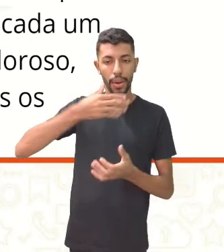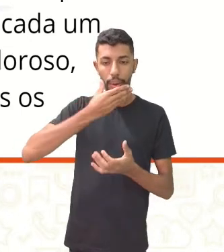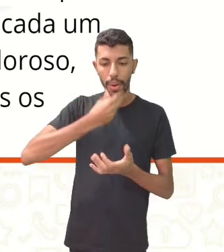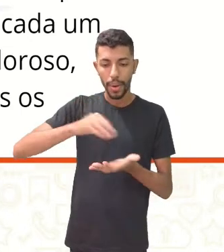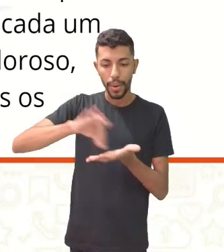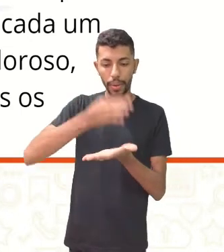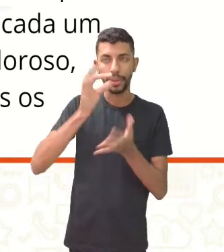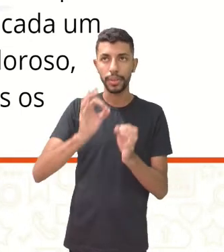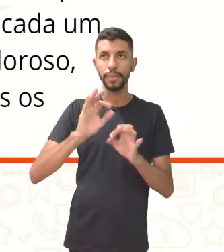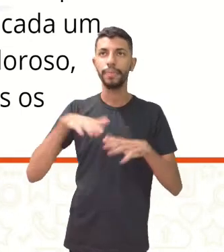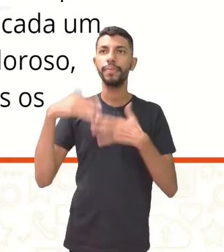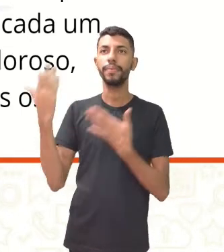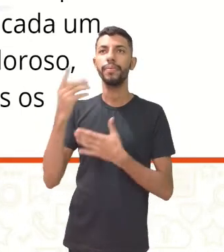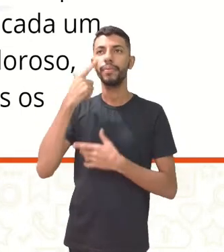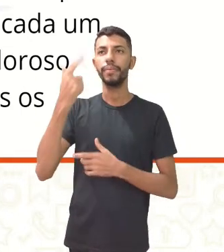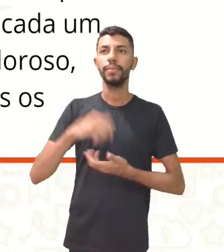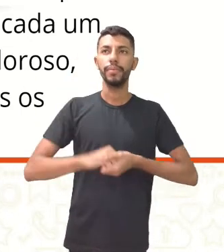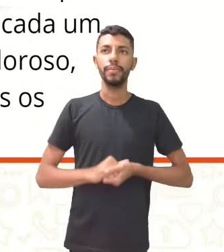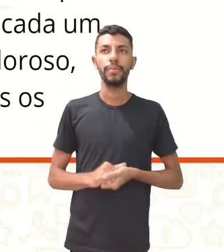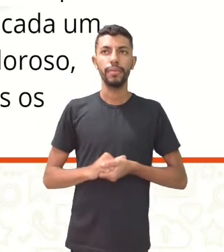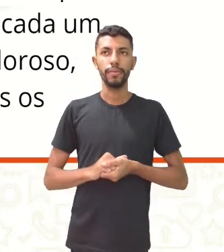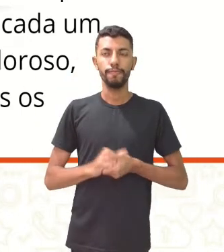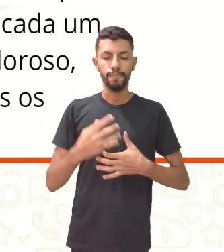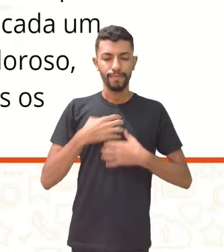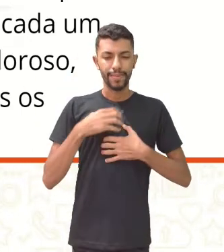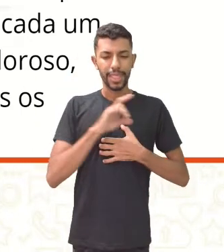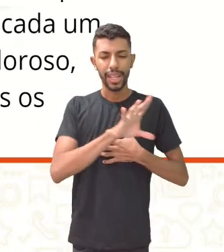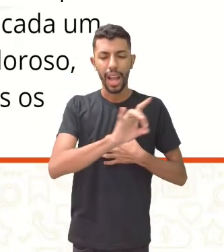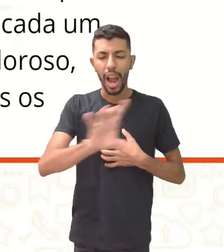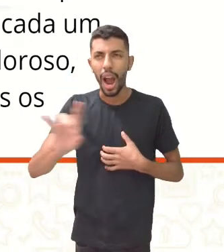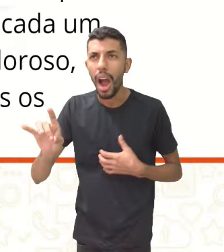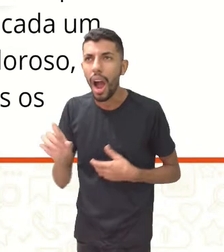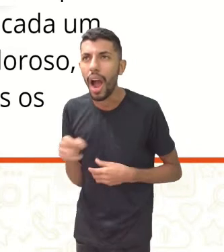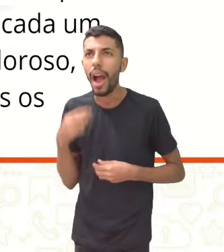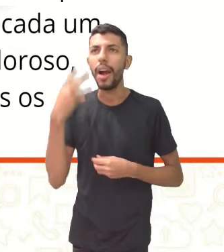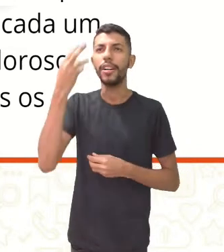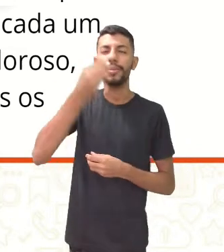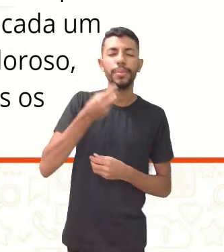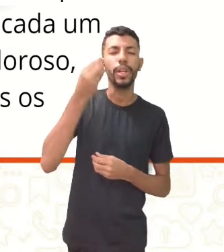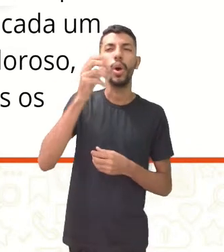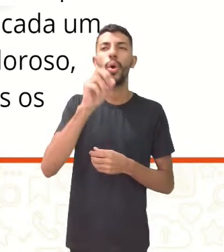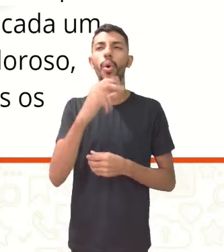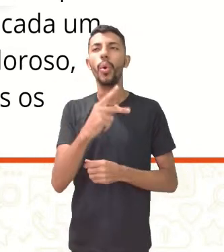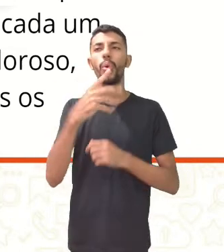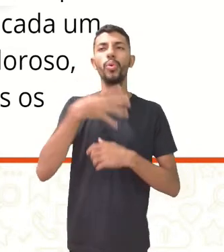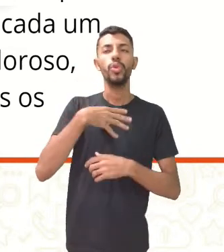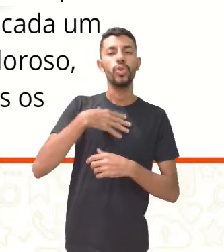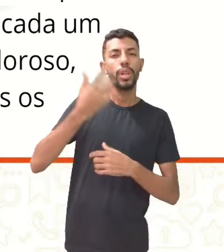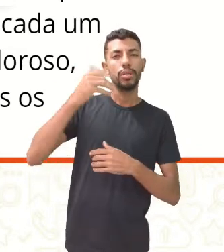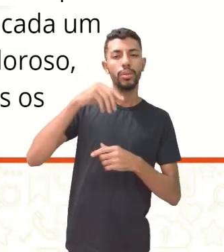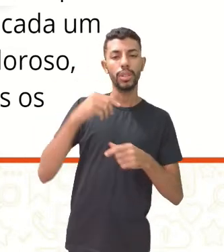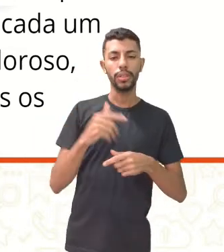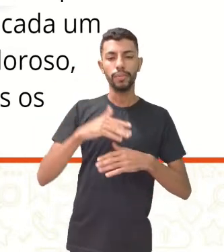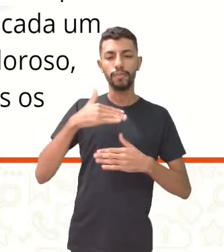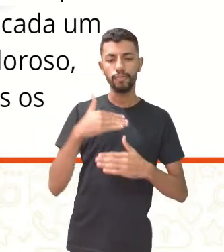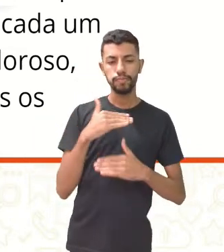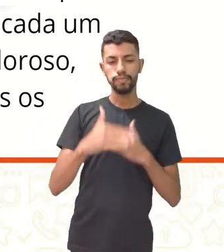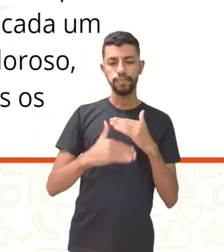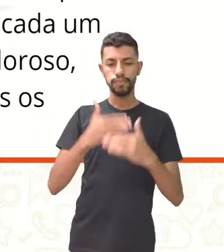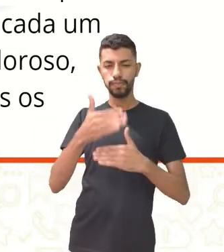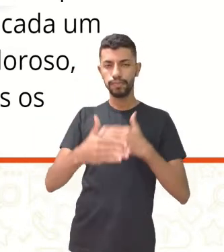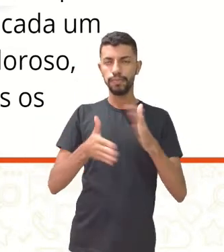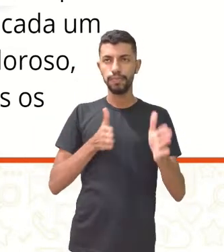A intensidade com que cada um vai experimentar ou a forma como vai atravessar esse período